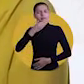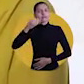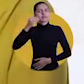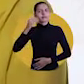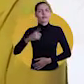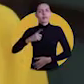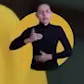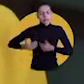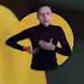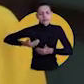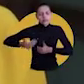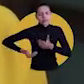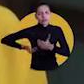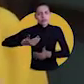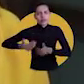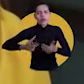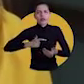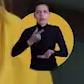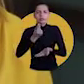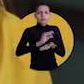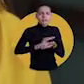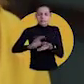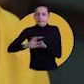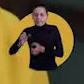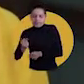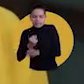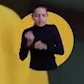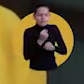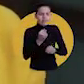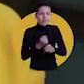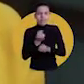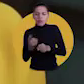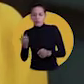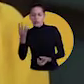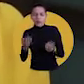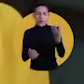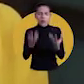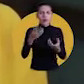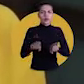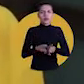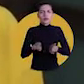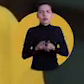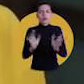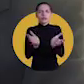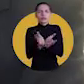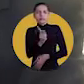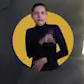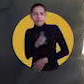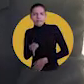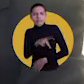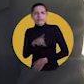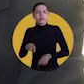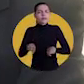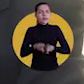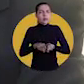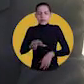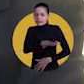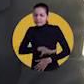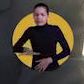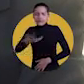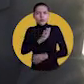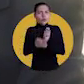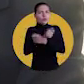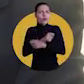qualificação. Tanto na infraestrutura, quanto no corpo docente, quanto na instituição de uma forma geral. Então, esses